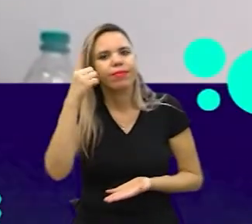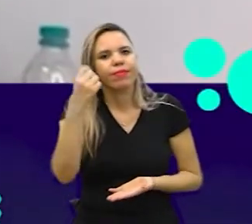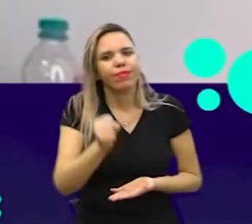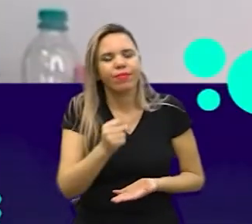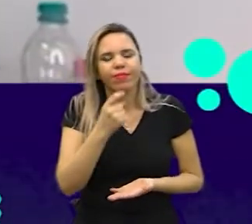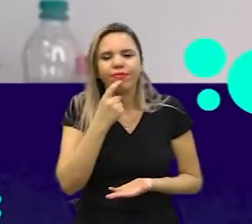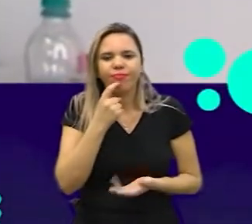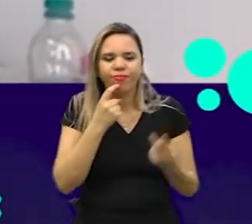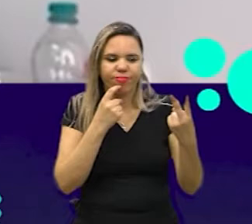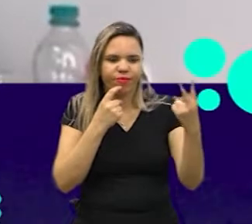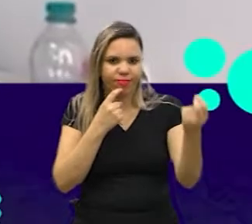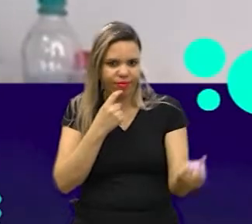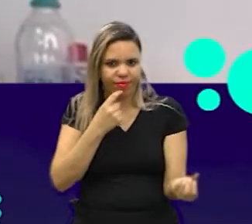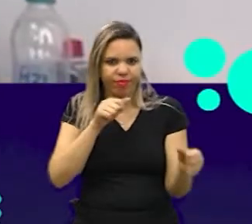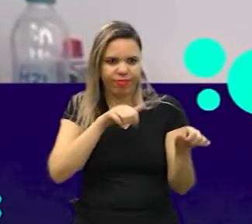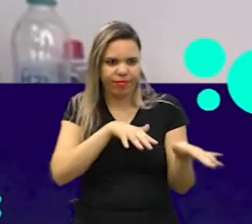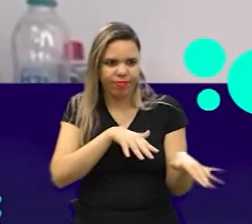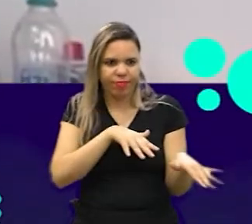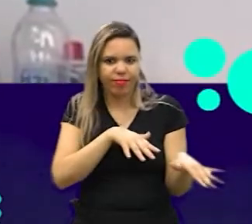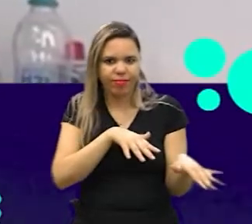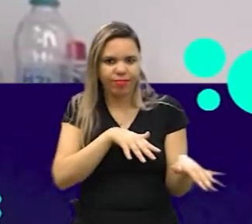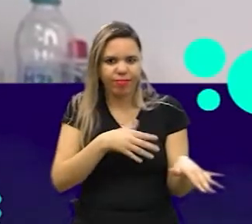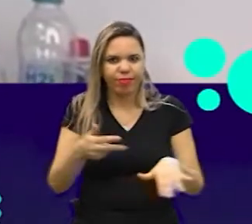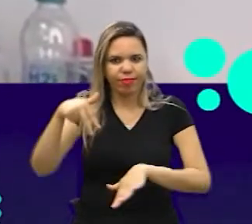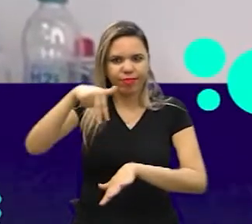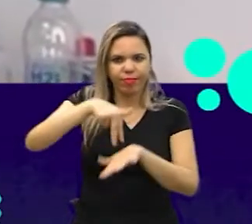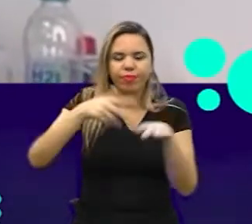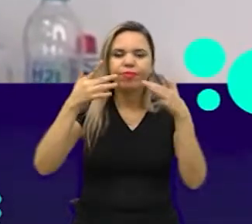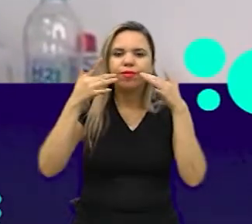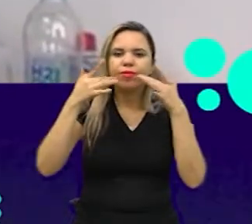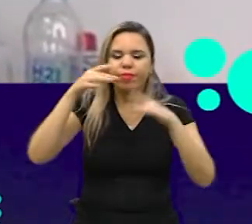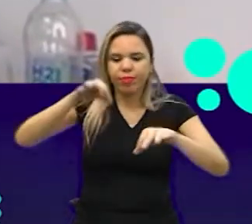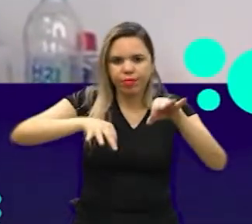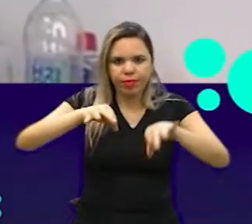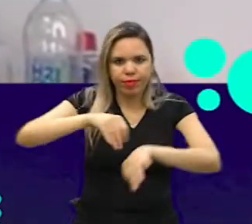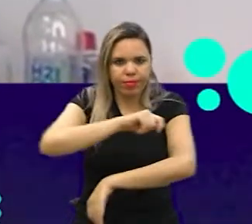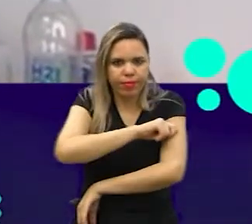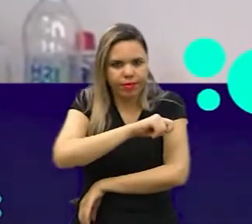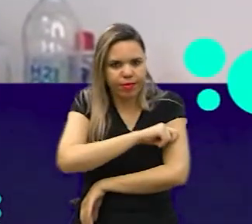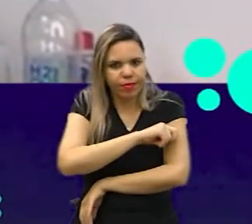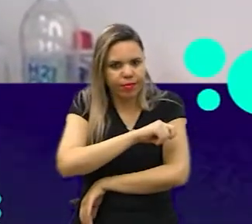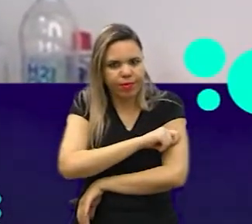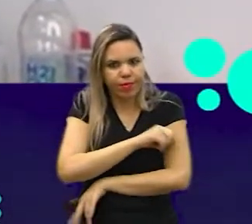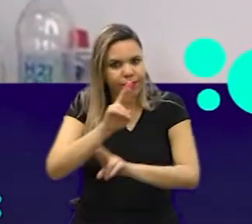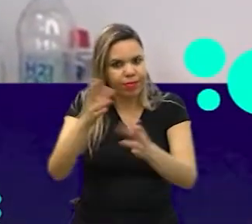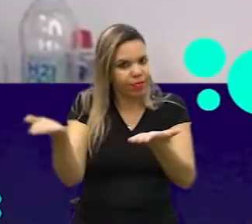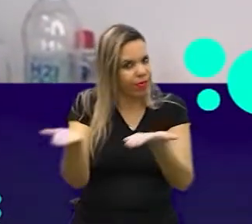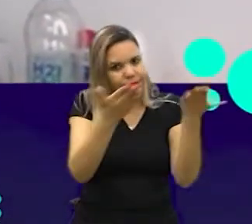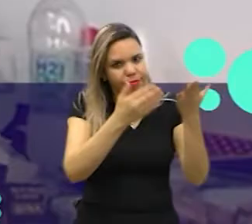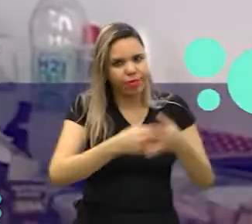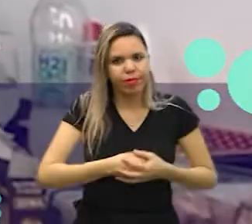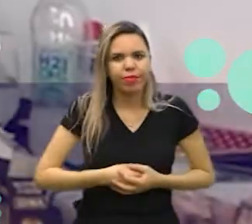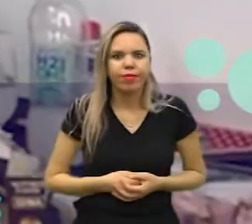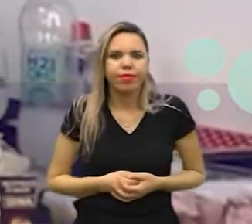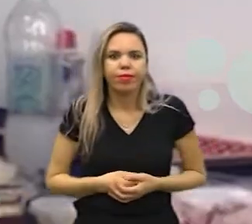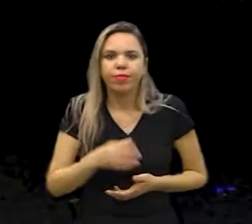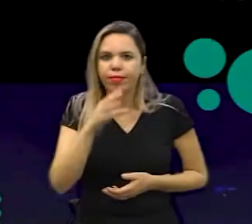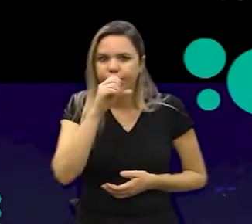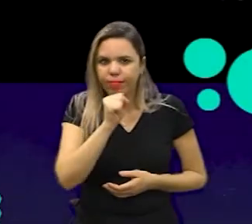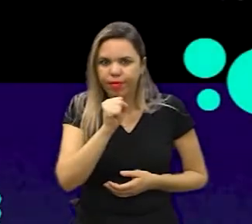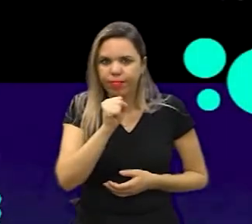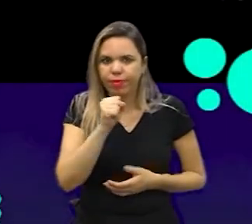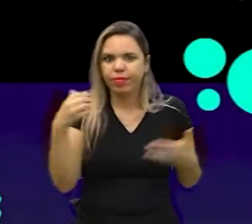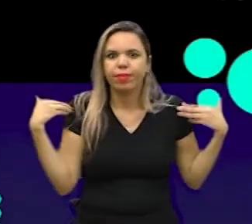Campinas! Dia 18 e 26 de setembro, eu estarei aí no Teatro Oficina do Estudante. Eu espero você lá,